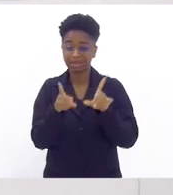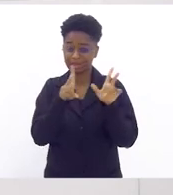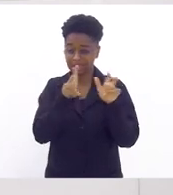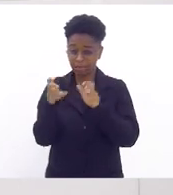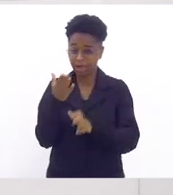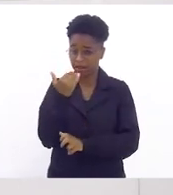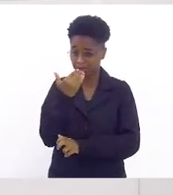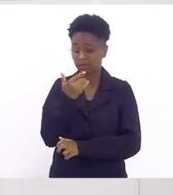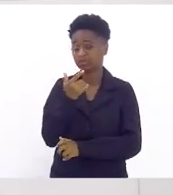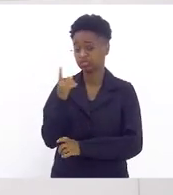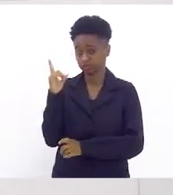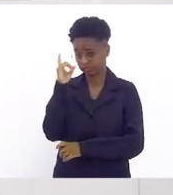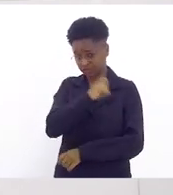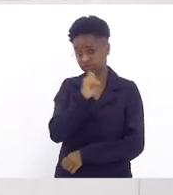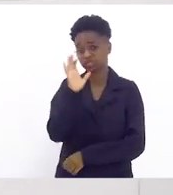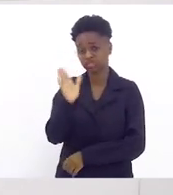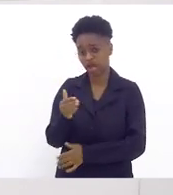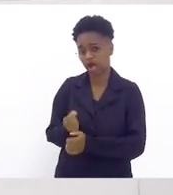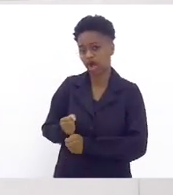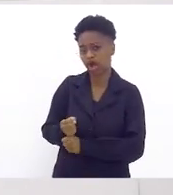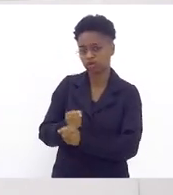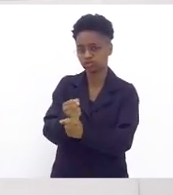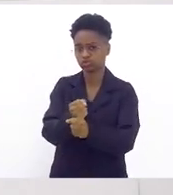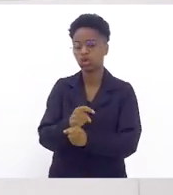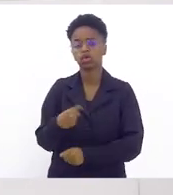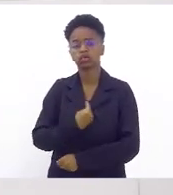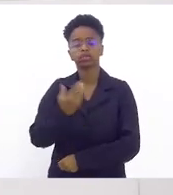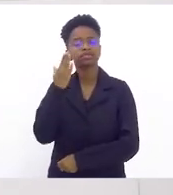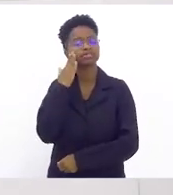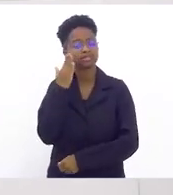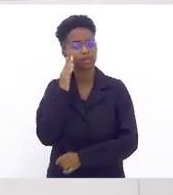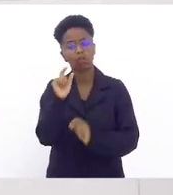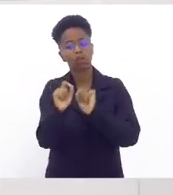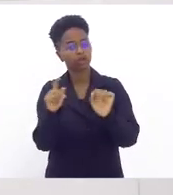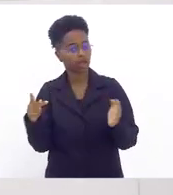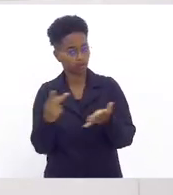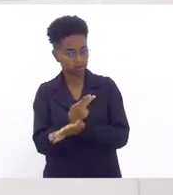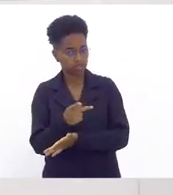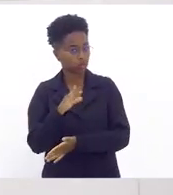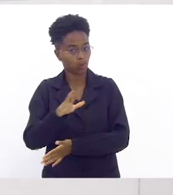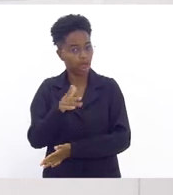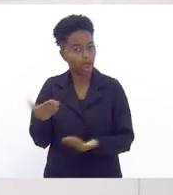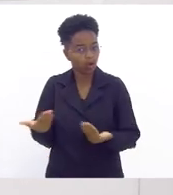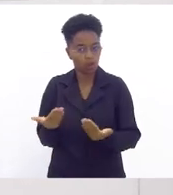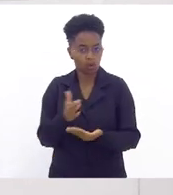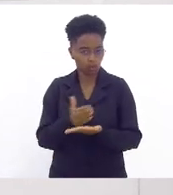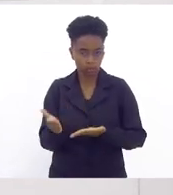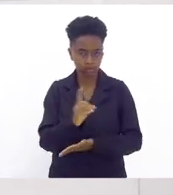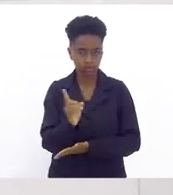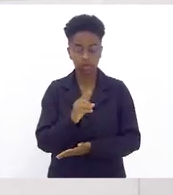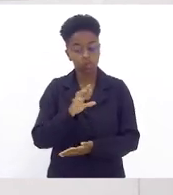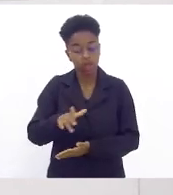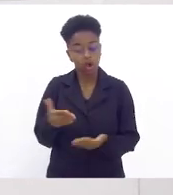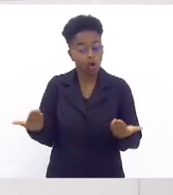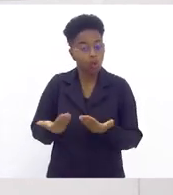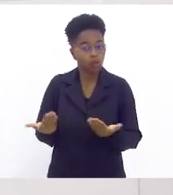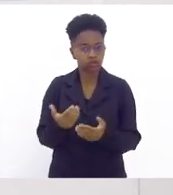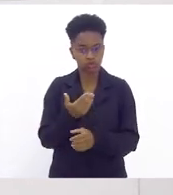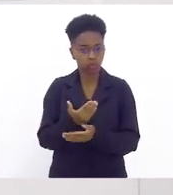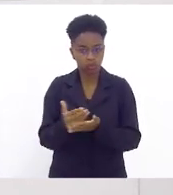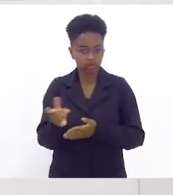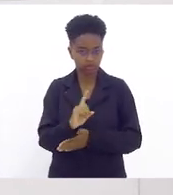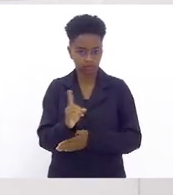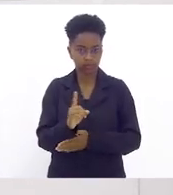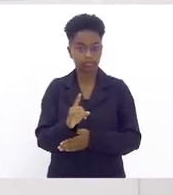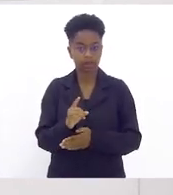é crítica já é um longo período de tempo a gente sabe muito bem o que tá acontecendo e não é de agora e não é de hoje que o movimento estudantil